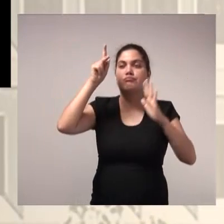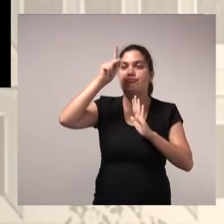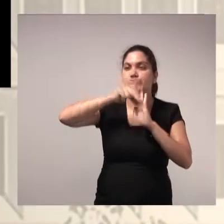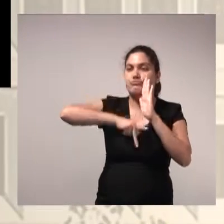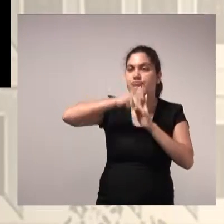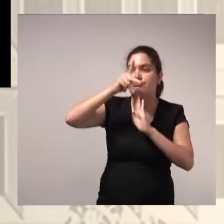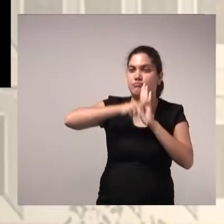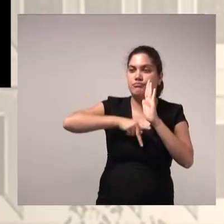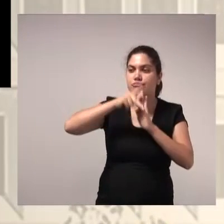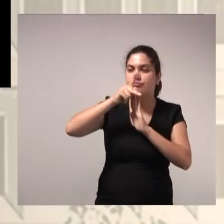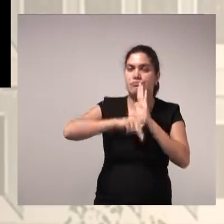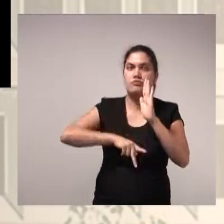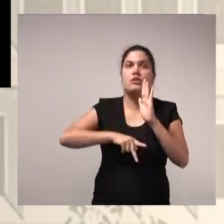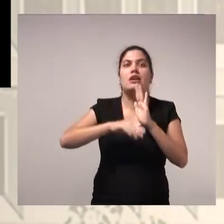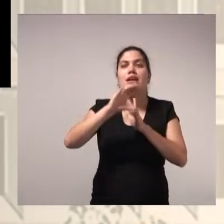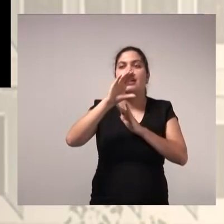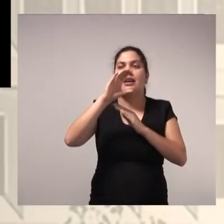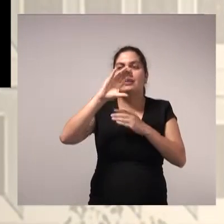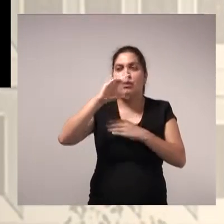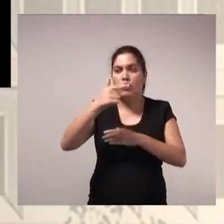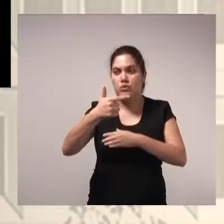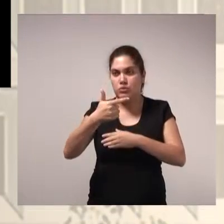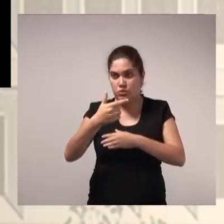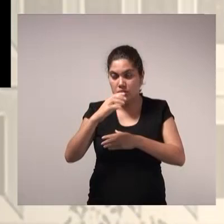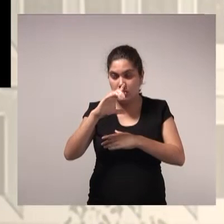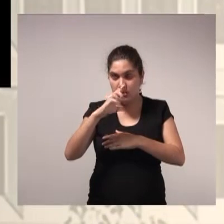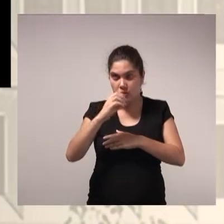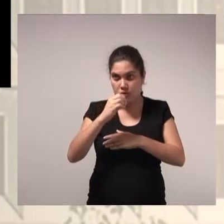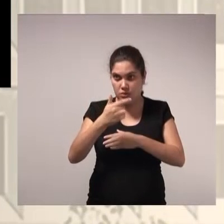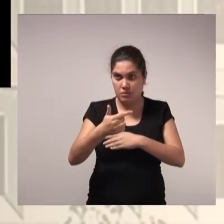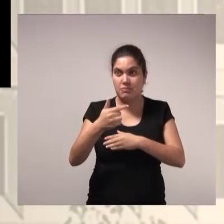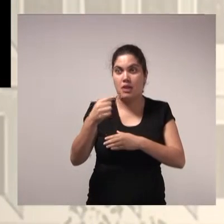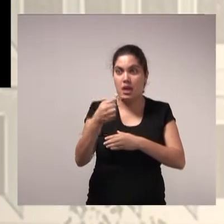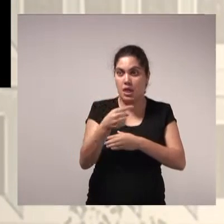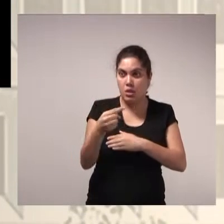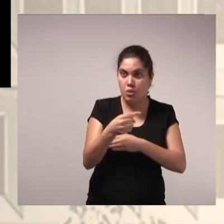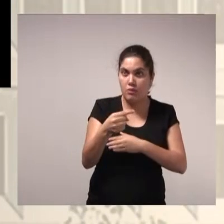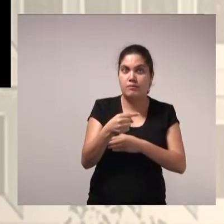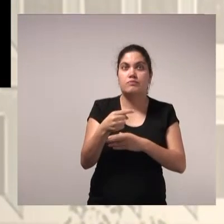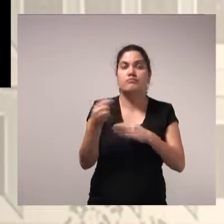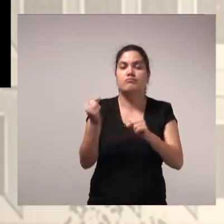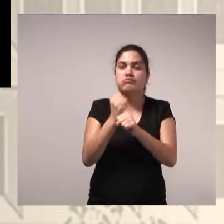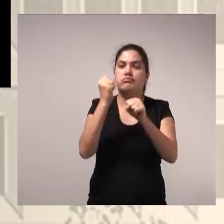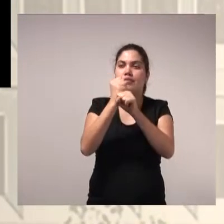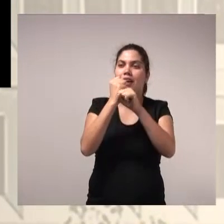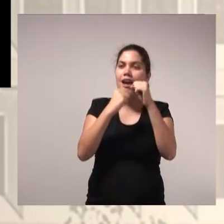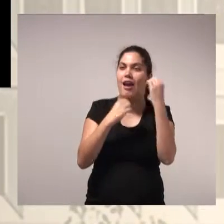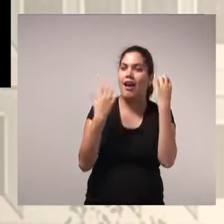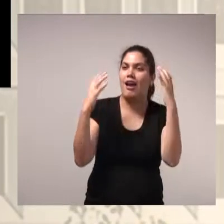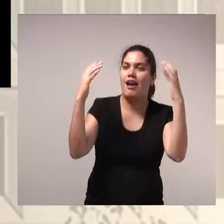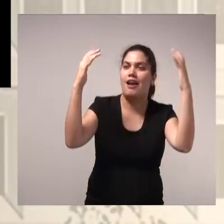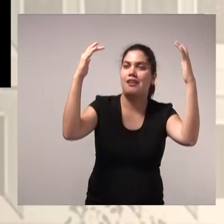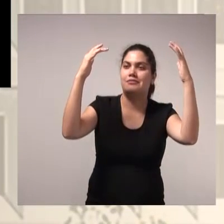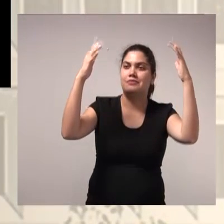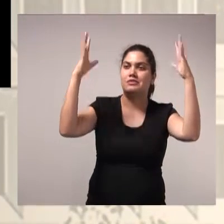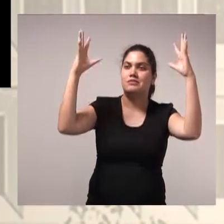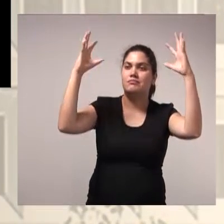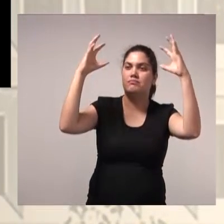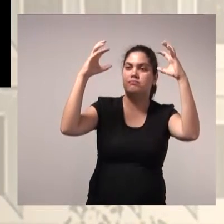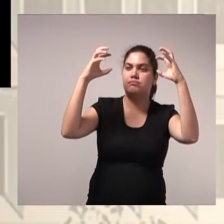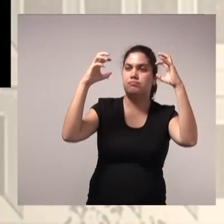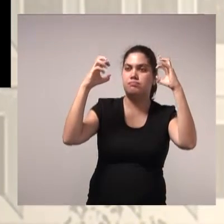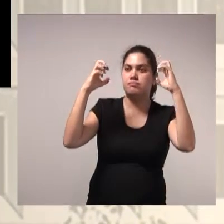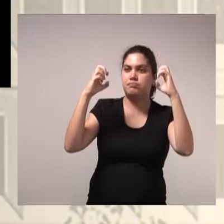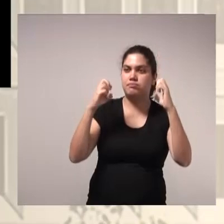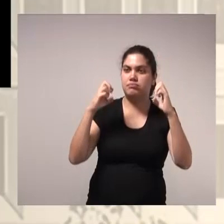o projeto Carbono Menos é isso. É plantar árvores, produzir e plantar árvores para absorver o gás carbônico que